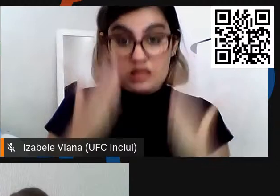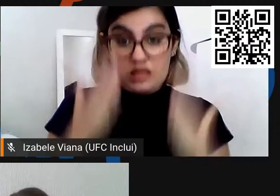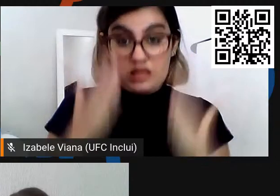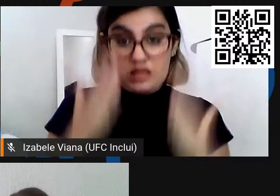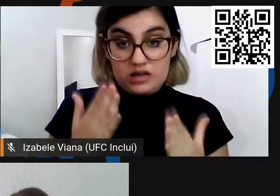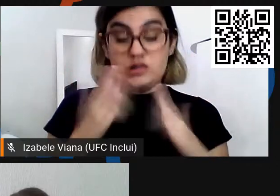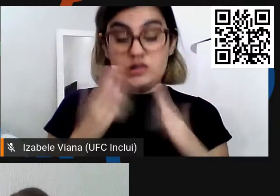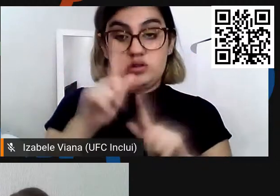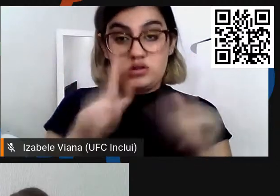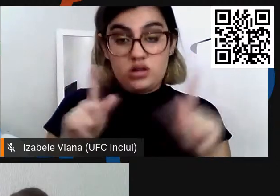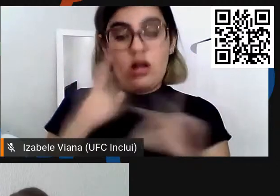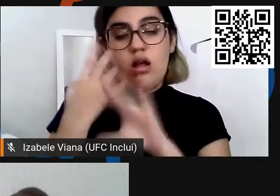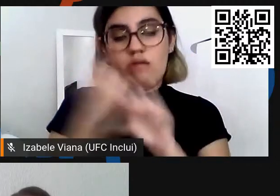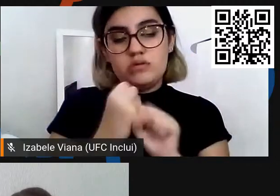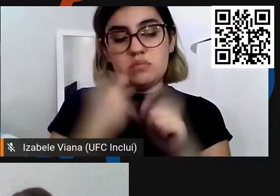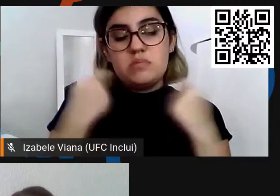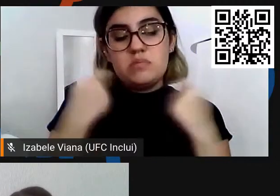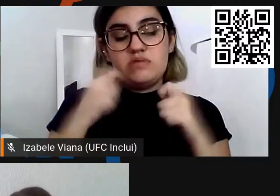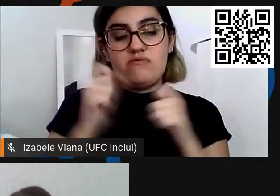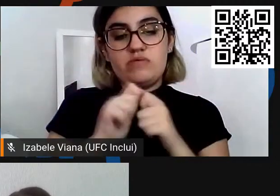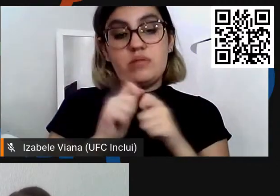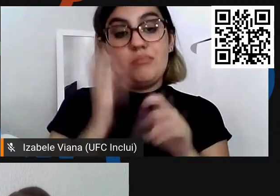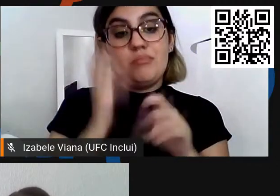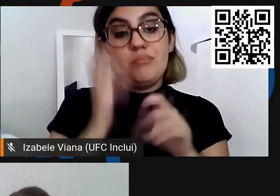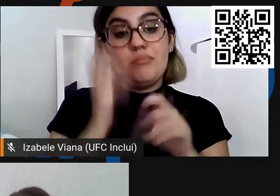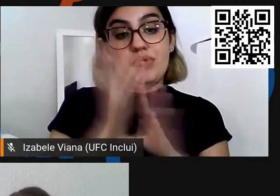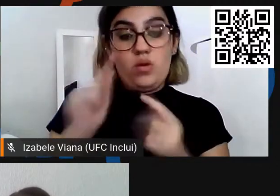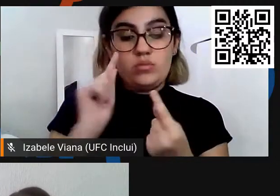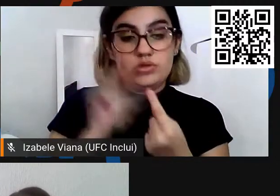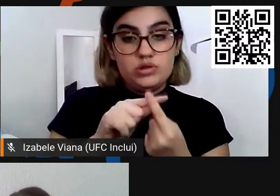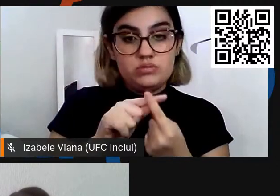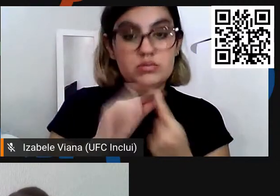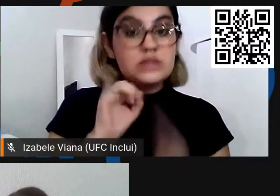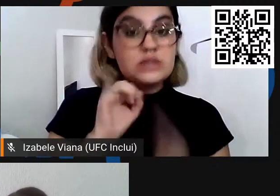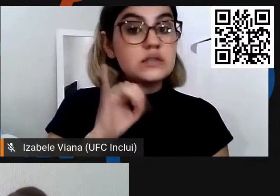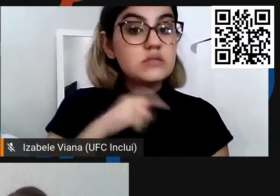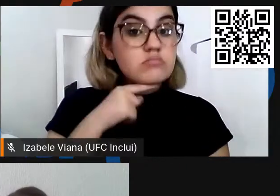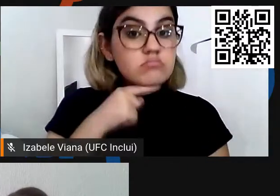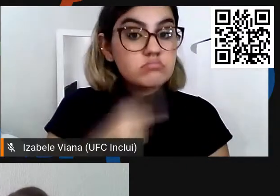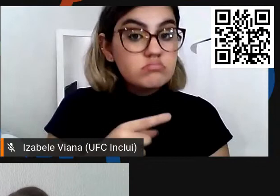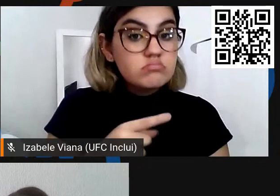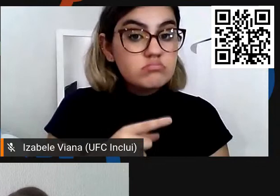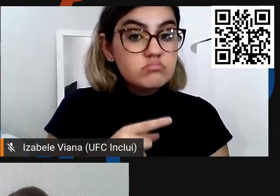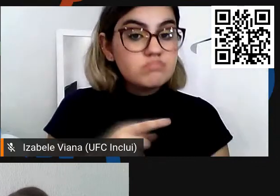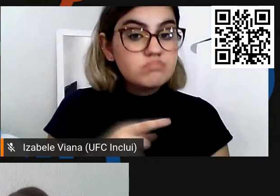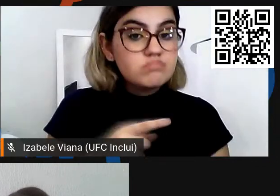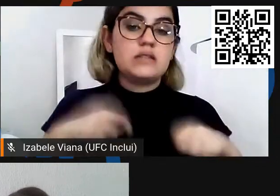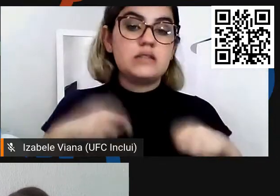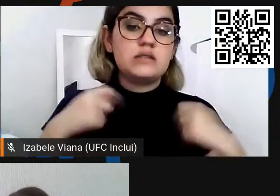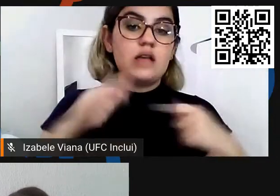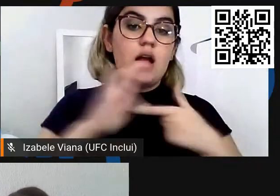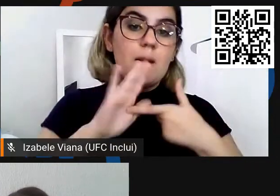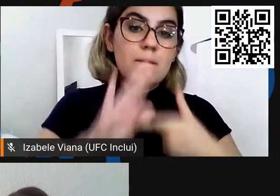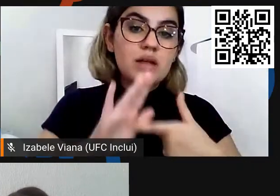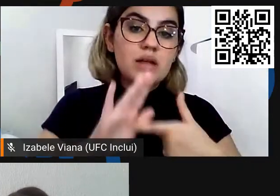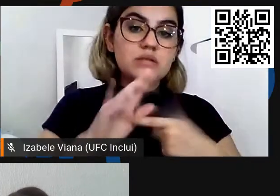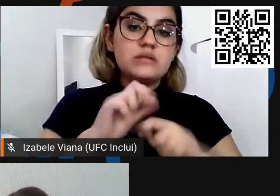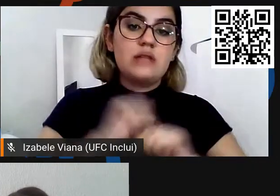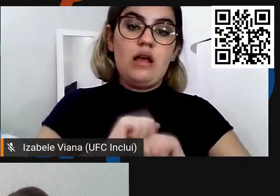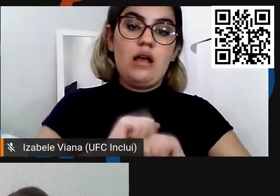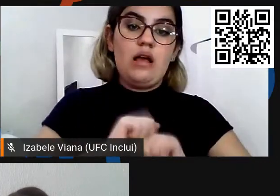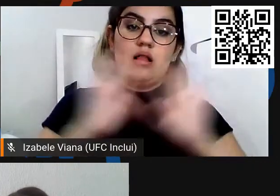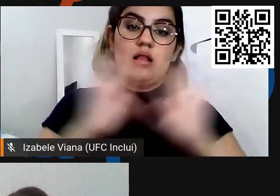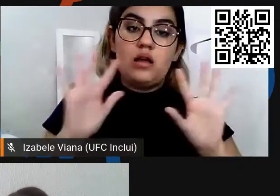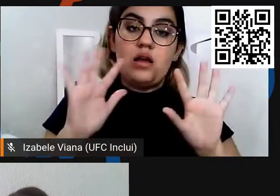fazê-la, porque esse é o objetivo dela. Se não é possível, ela deve apresentar da forma mais clara possível para que as pessoas, ao lerem o